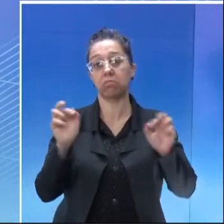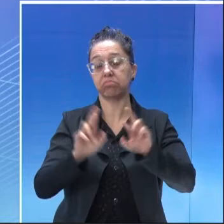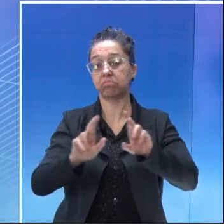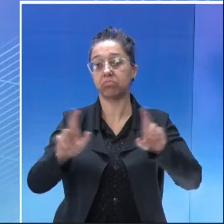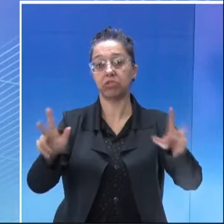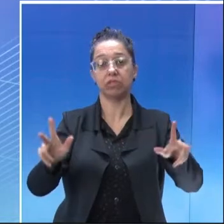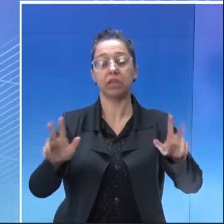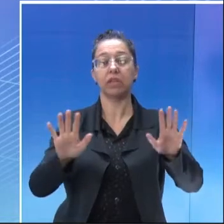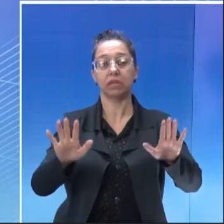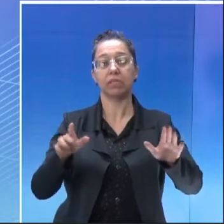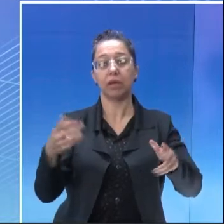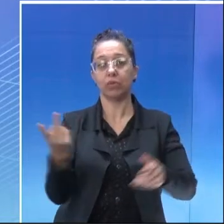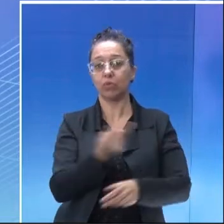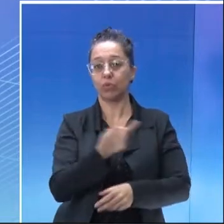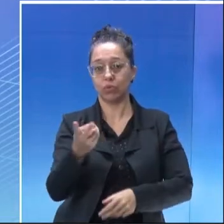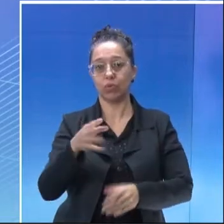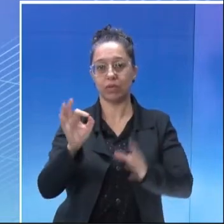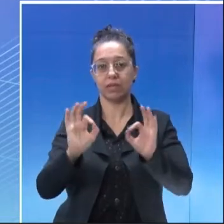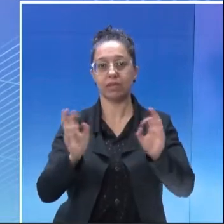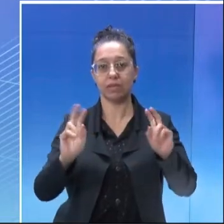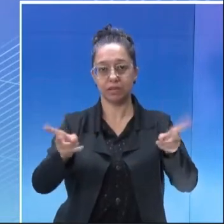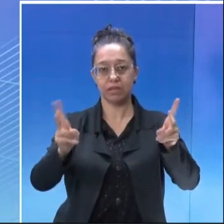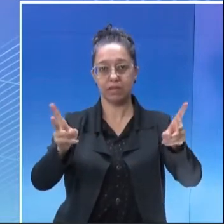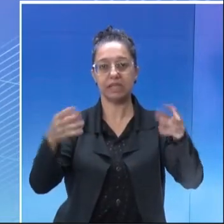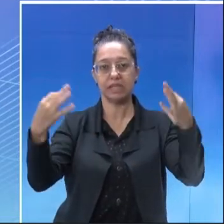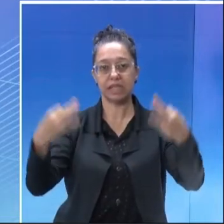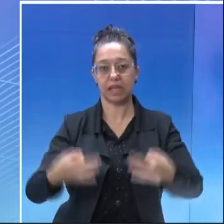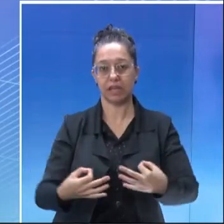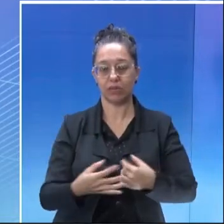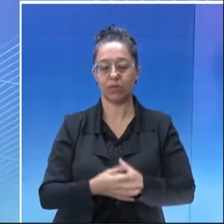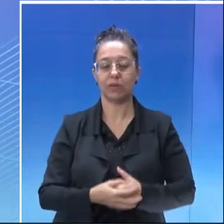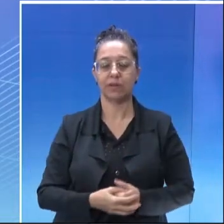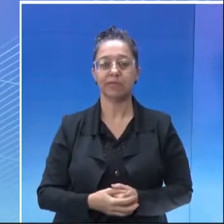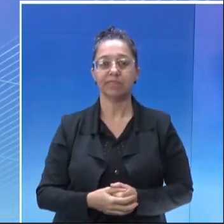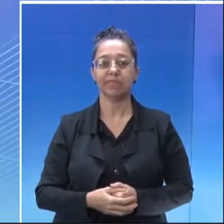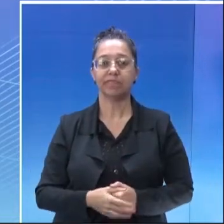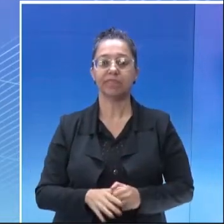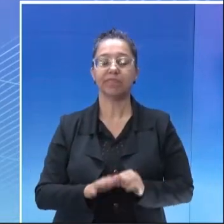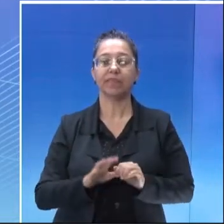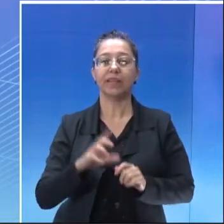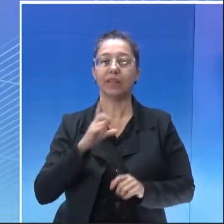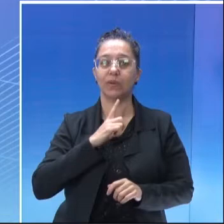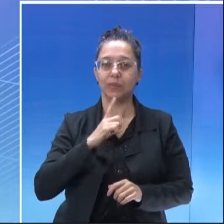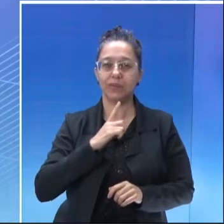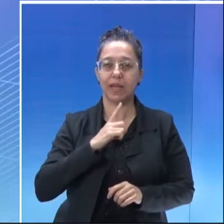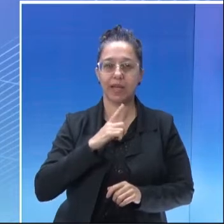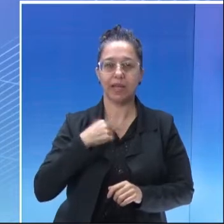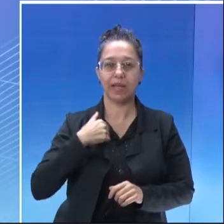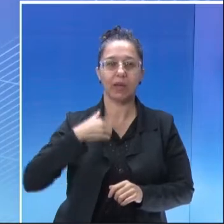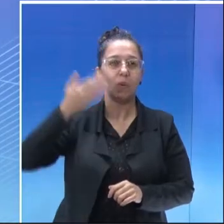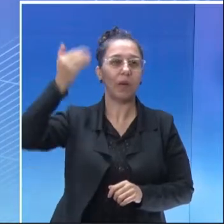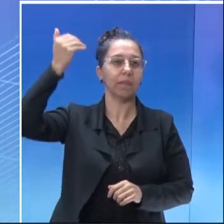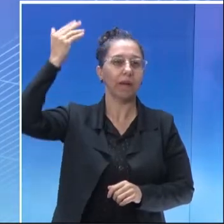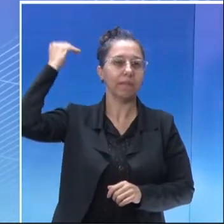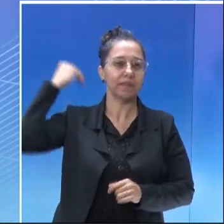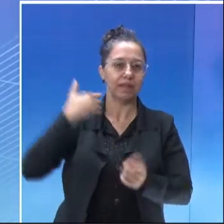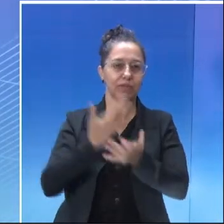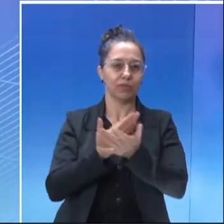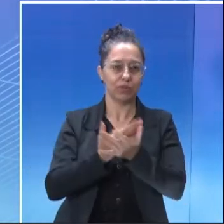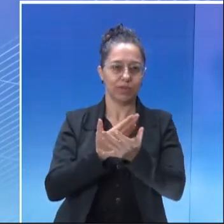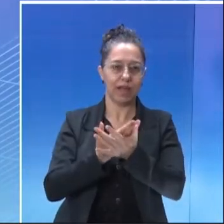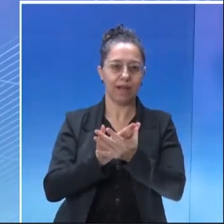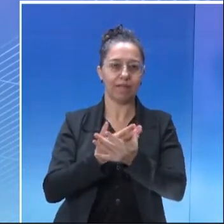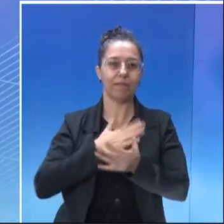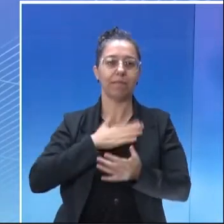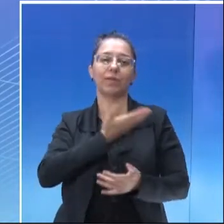experiência. Então esse foi o grande René Descartes. Eu lembro da faculdade que os caras colocavam a foto do Descartes